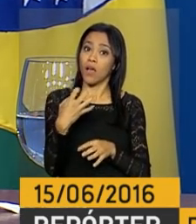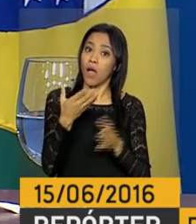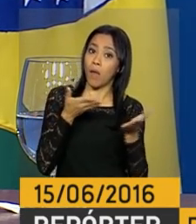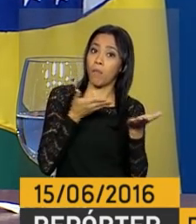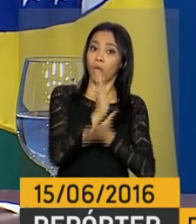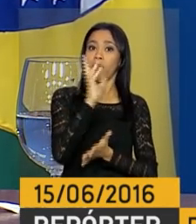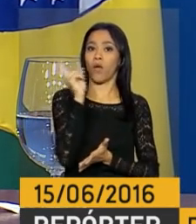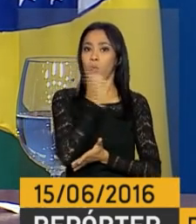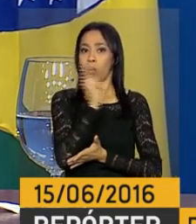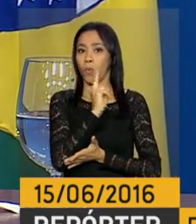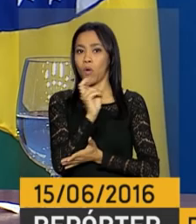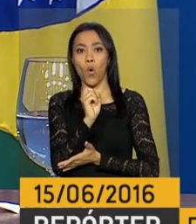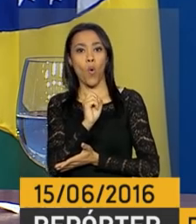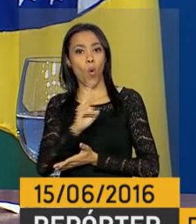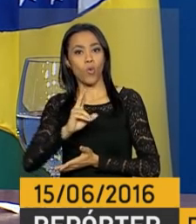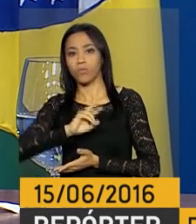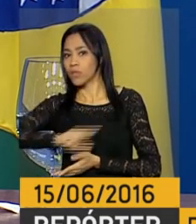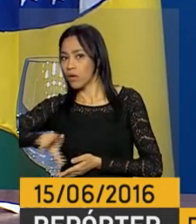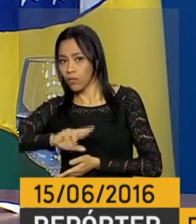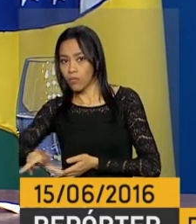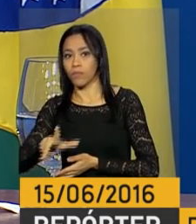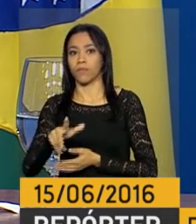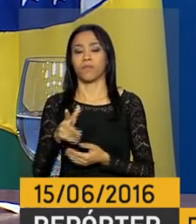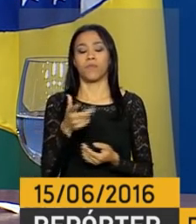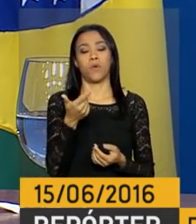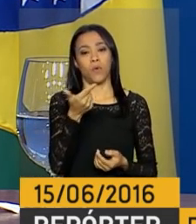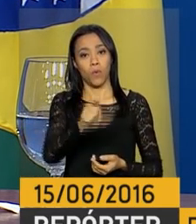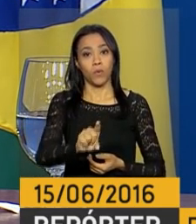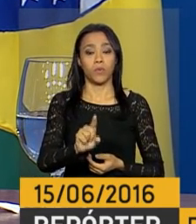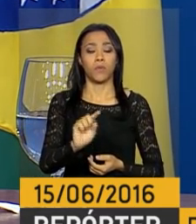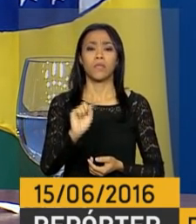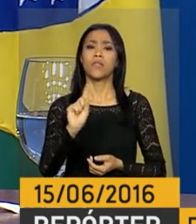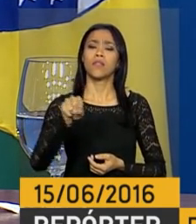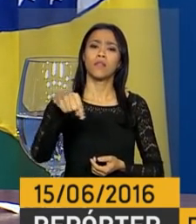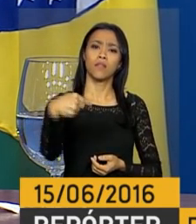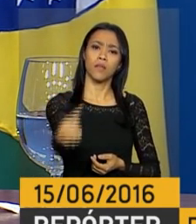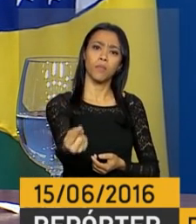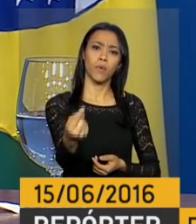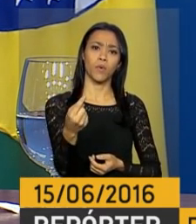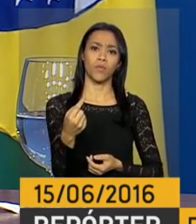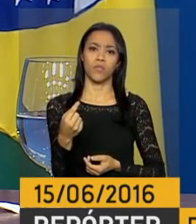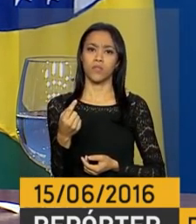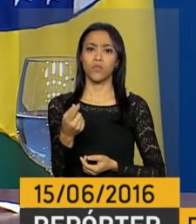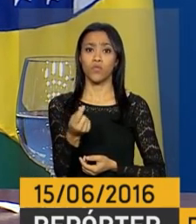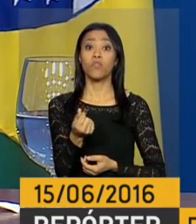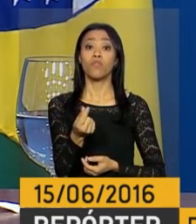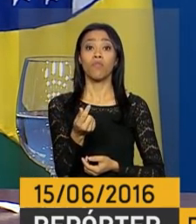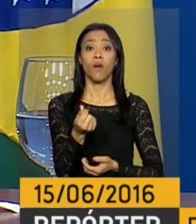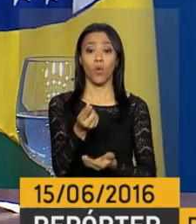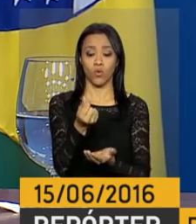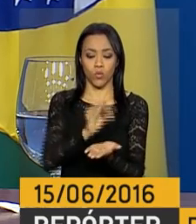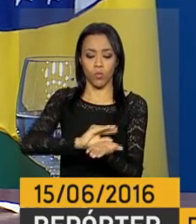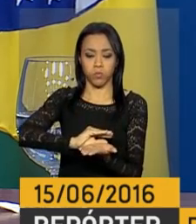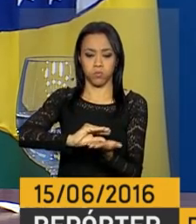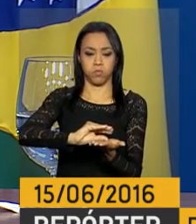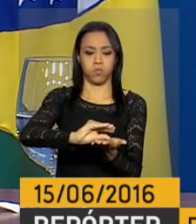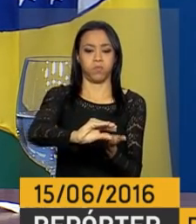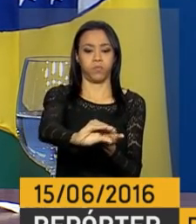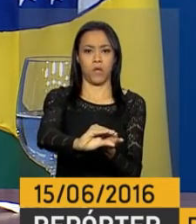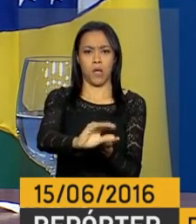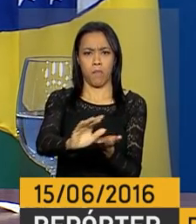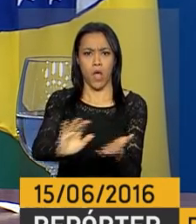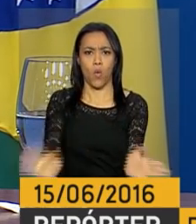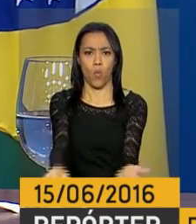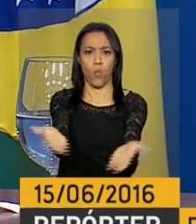ou não. Eh, a questão depois do eh nível de investimento, ah,